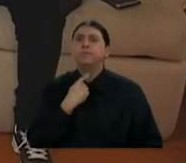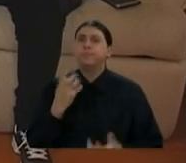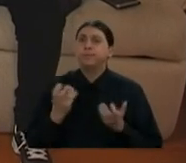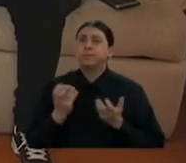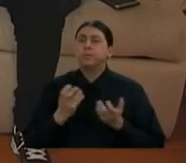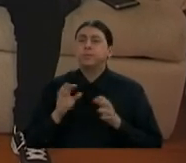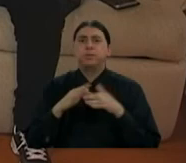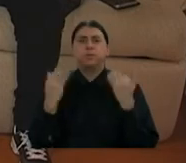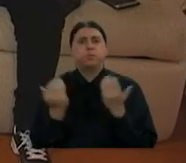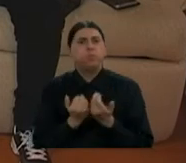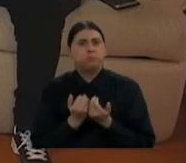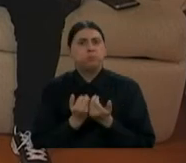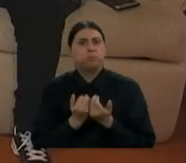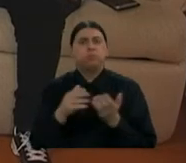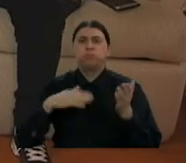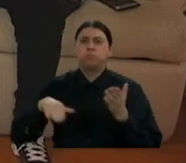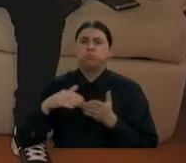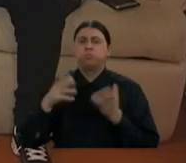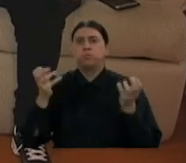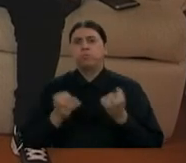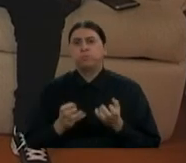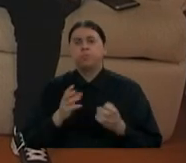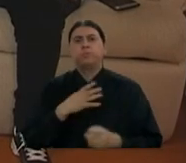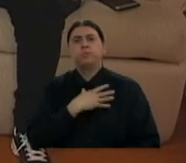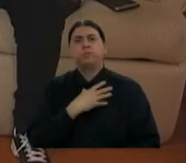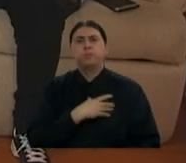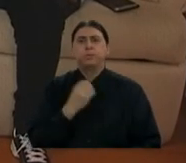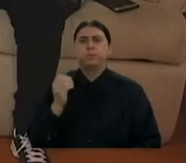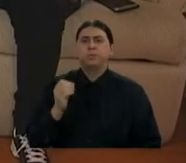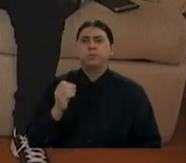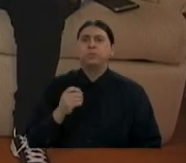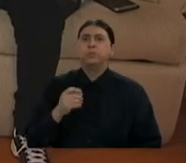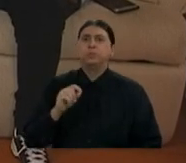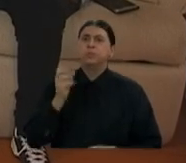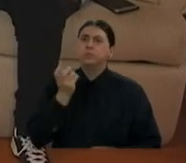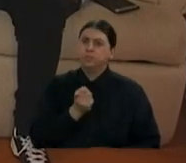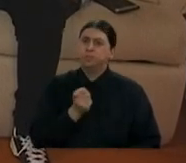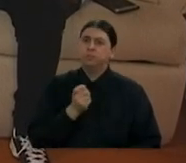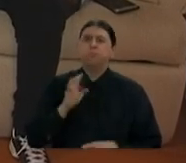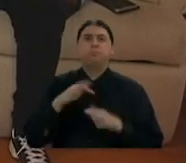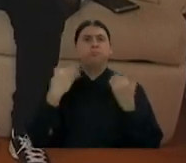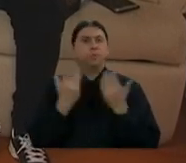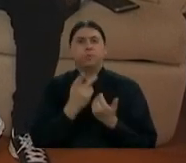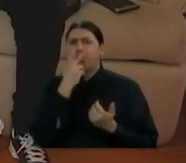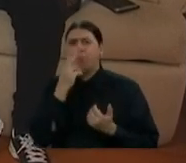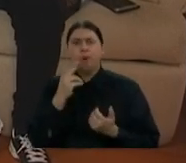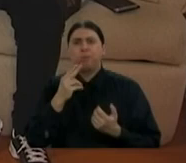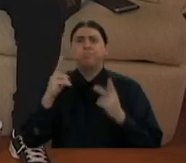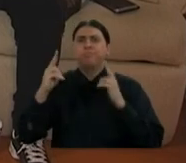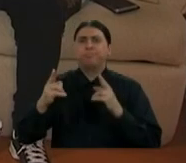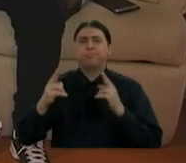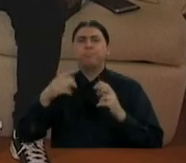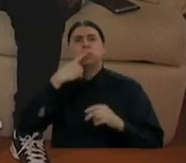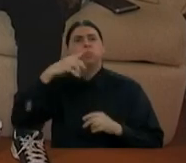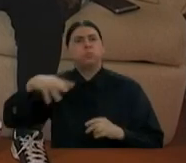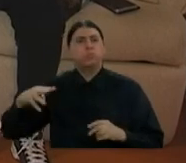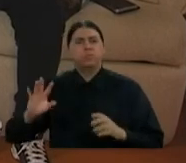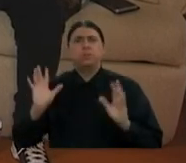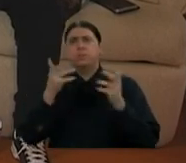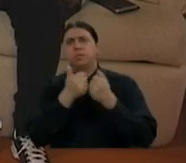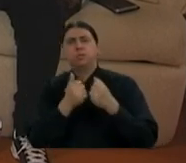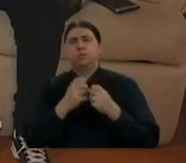família é tudo o que elas querem é ter uma família como qualquer outra criança mas não vão exigir um